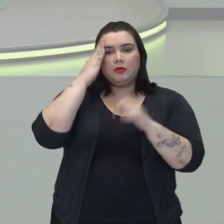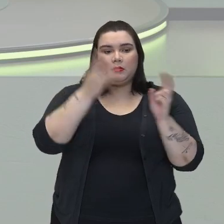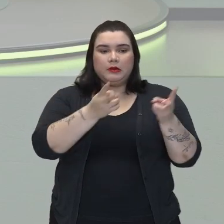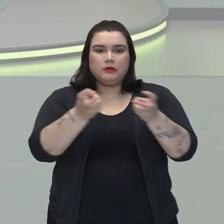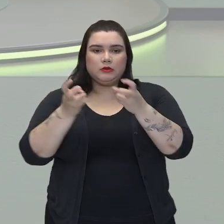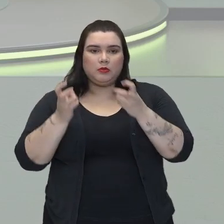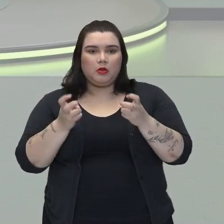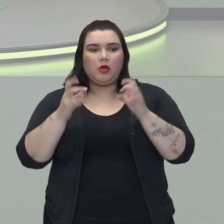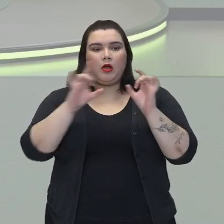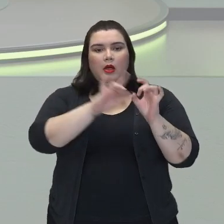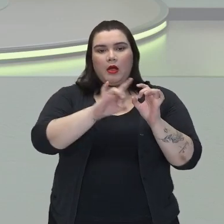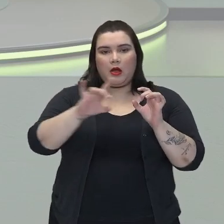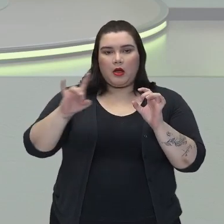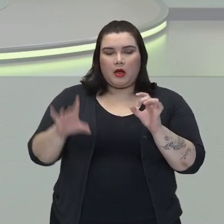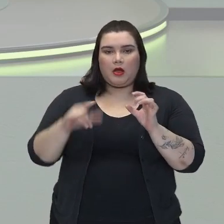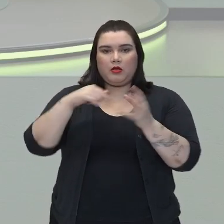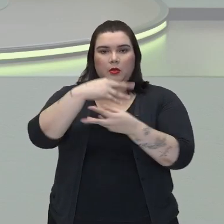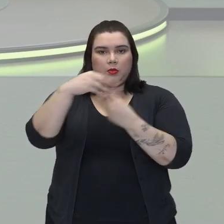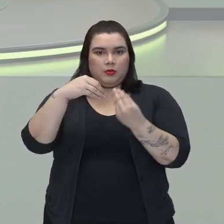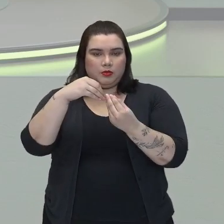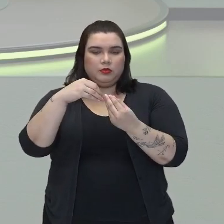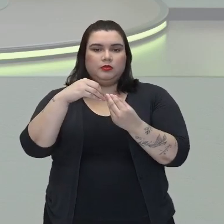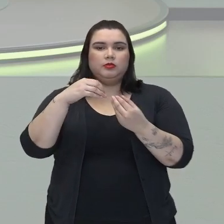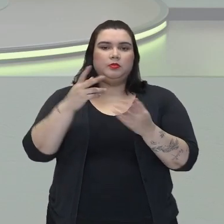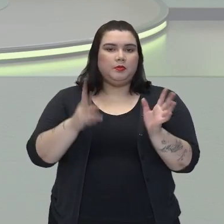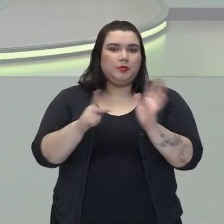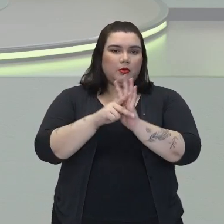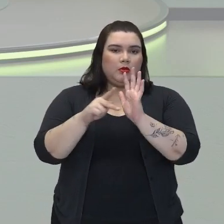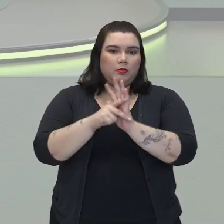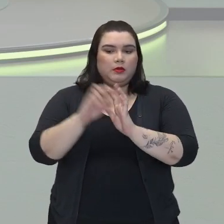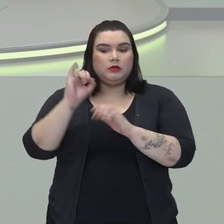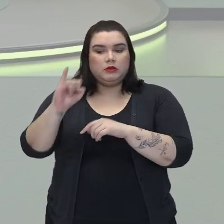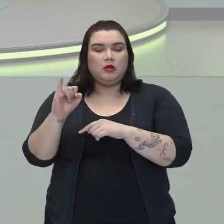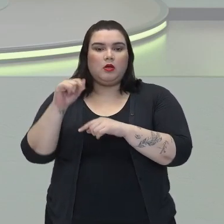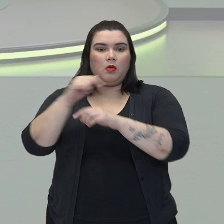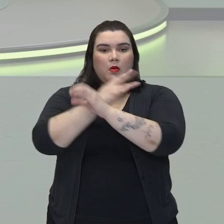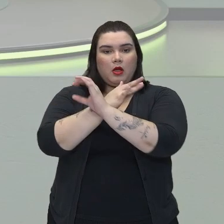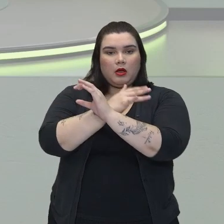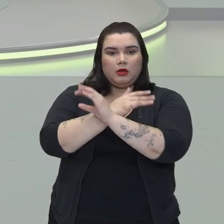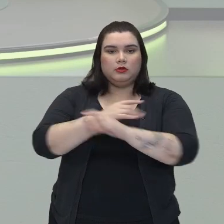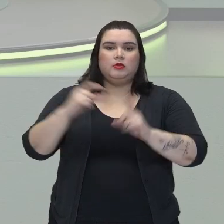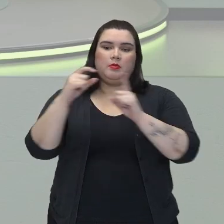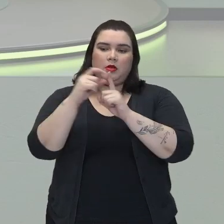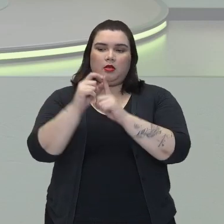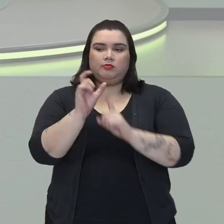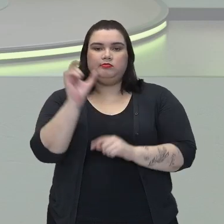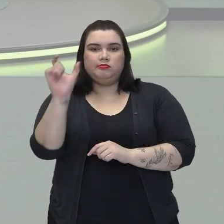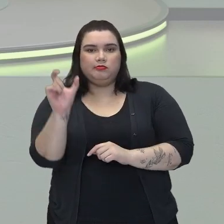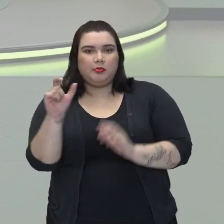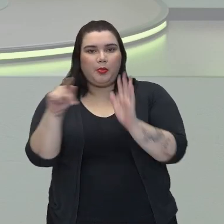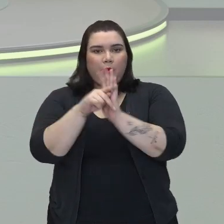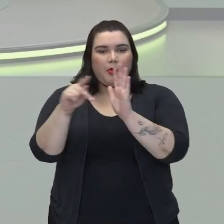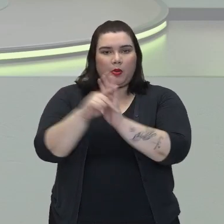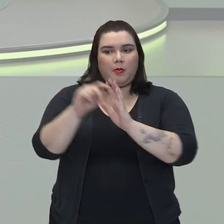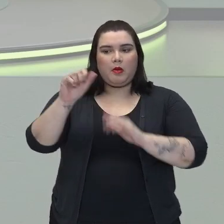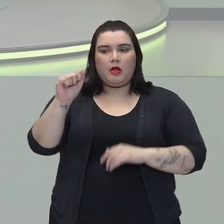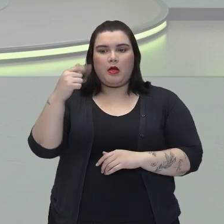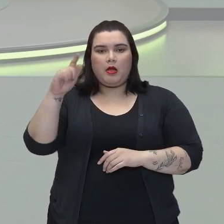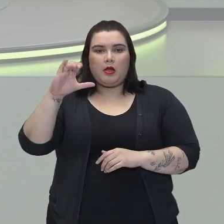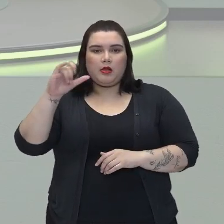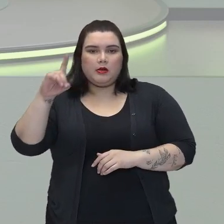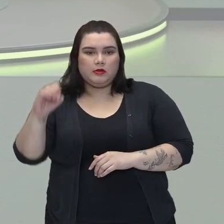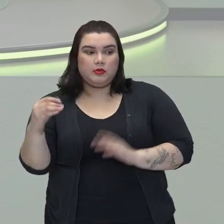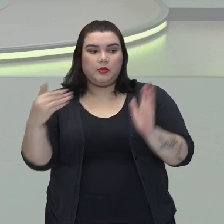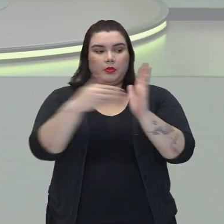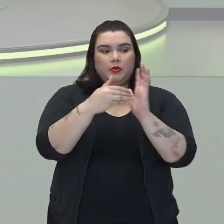é o composto que está ali sendo apresentado para você. Se é um ácido, comece com a palavra ácido, essa é a nomenclatura oficial, e